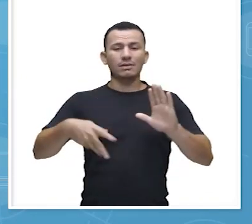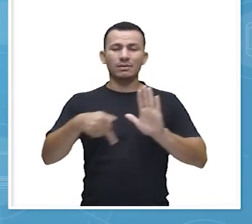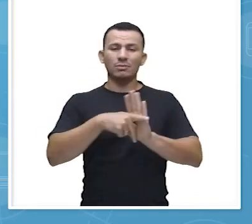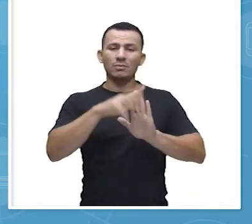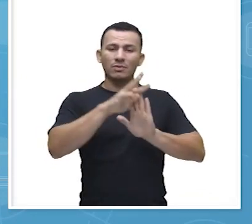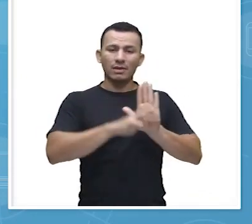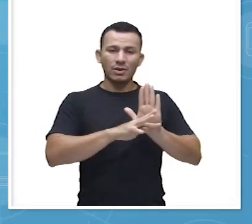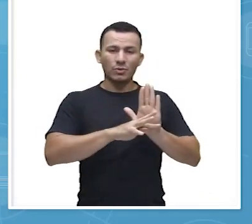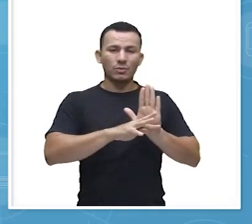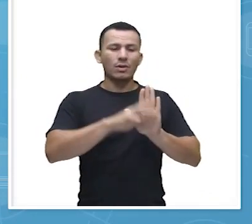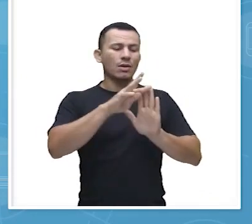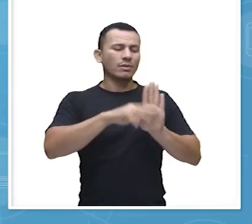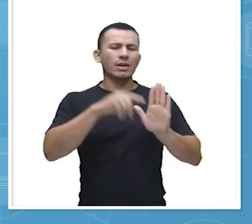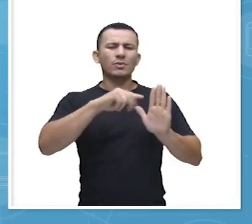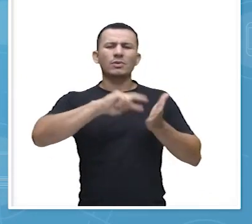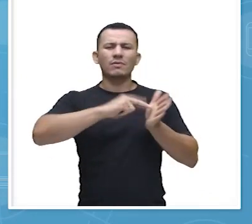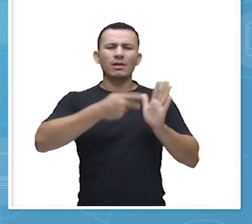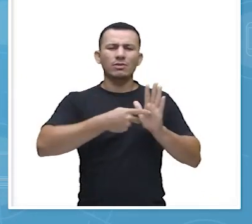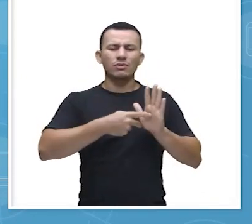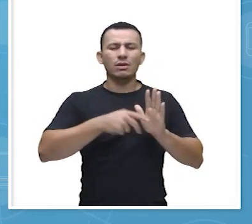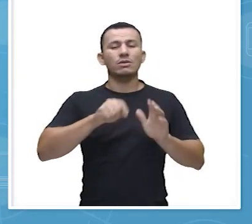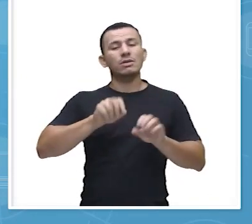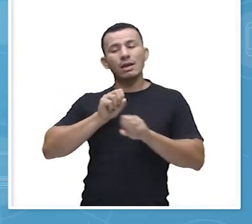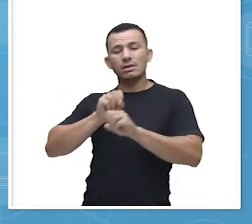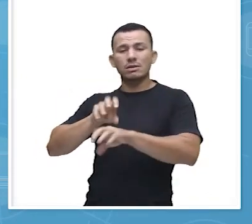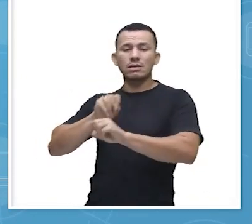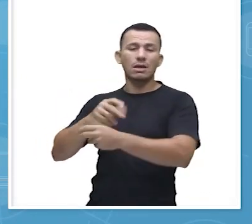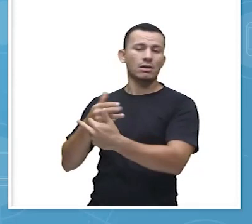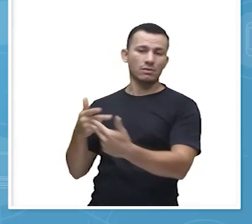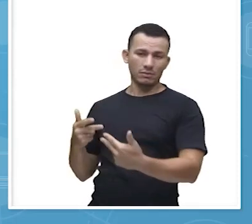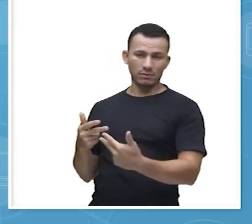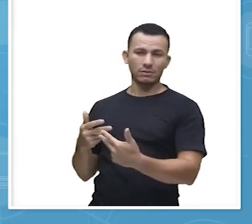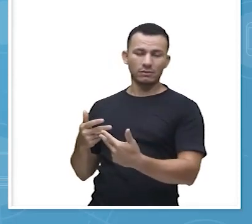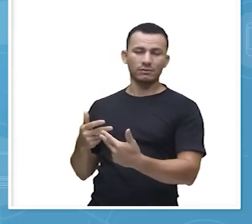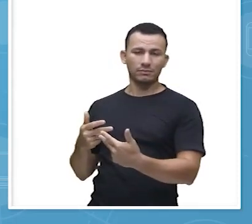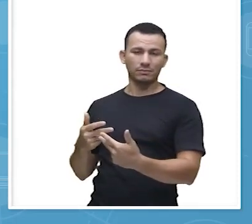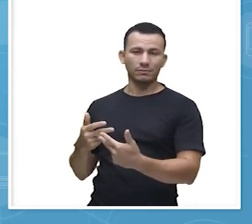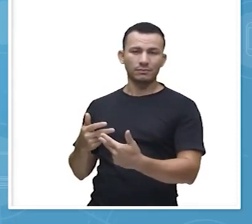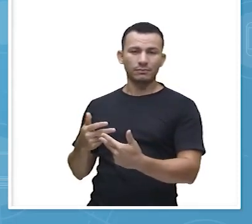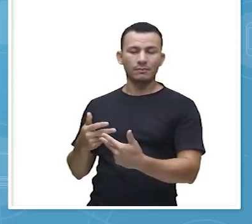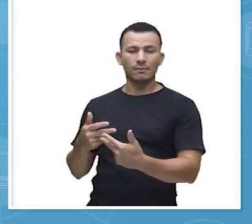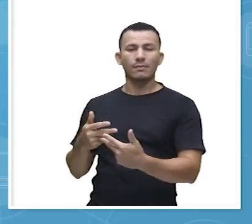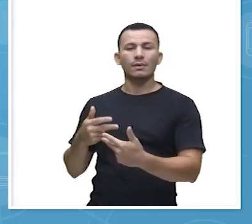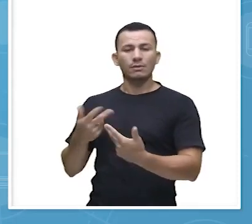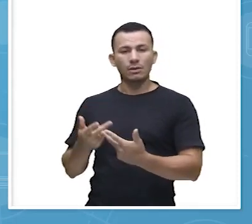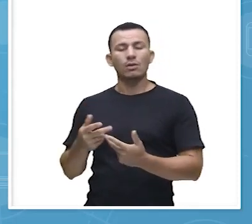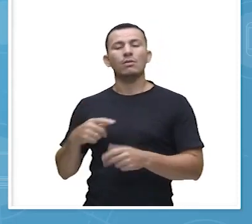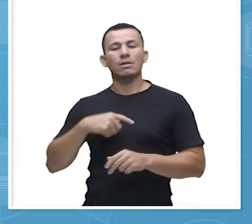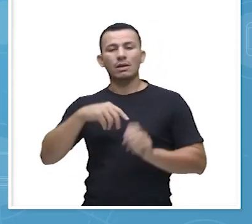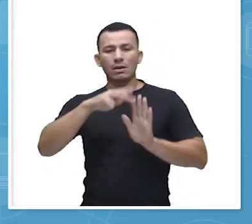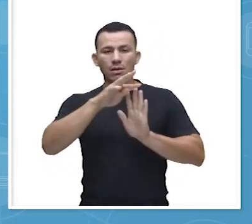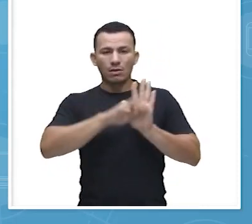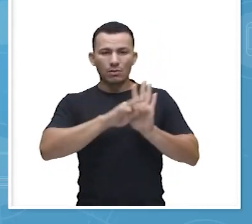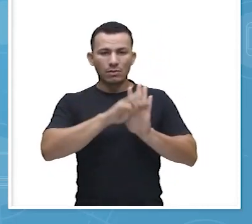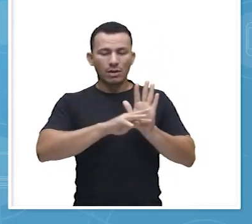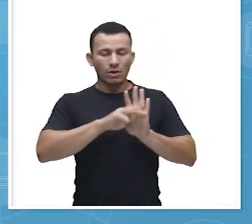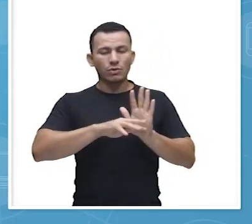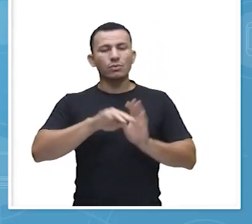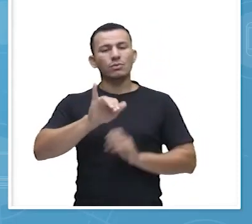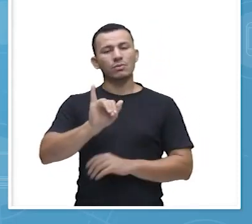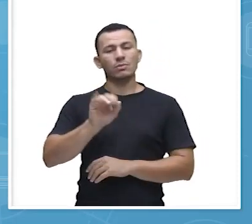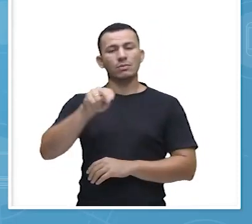coisa. E esses textos que me ensinam a fazer alguma coisa são aquilo que a gente chama de textos de injunção,